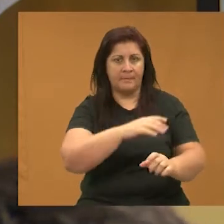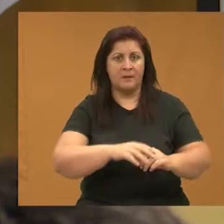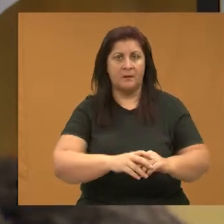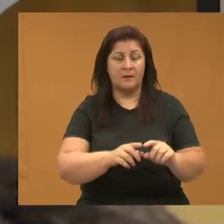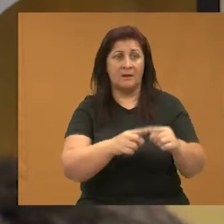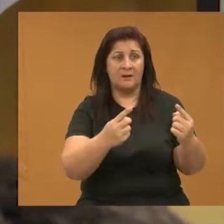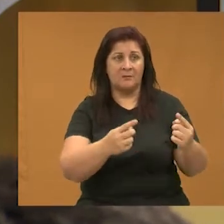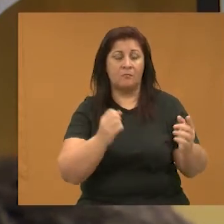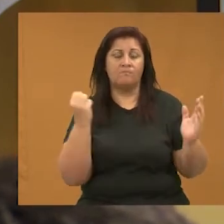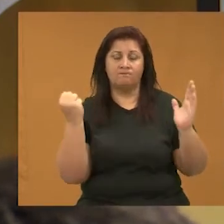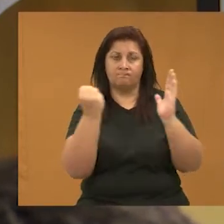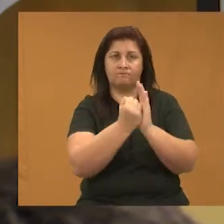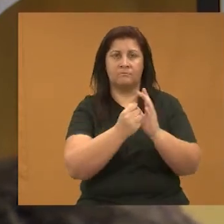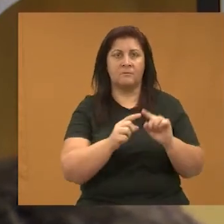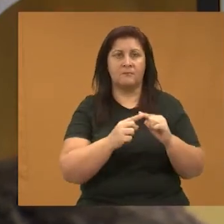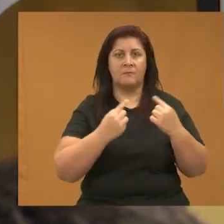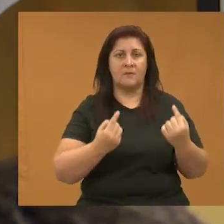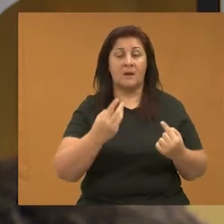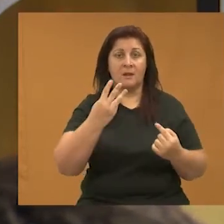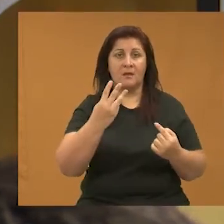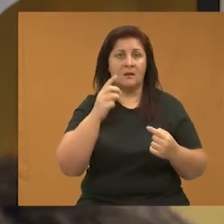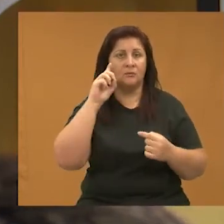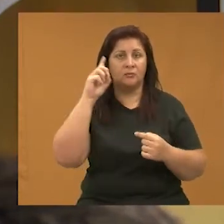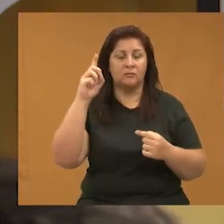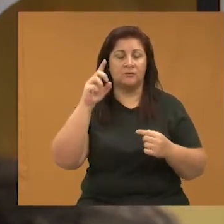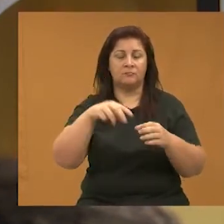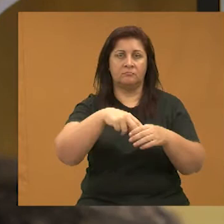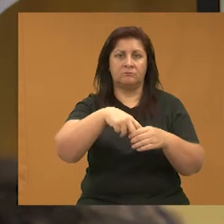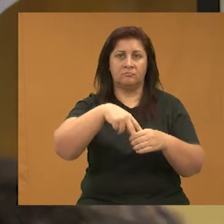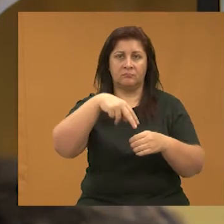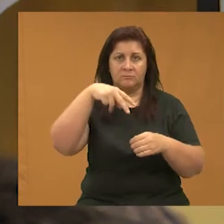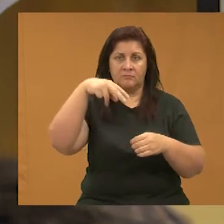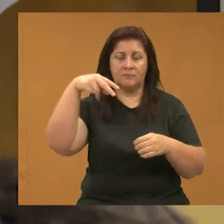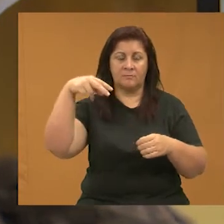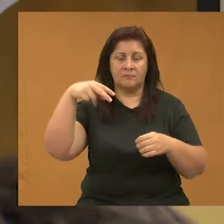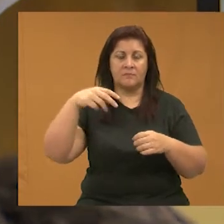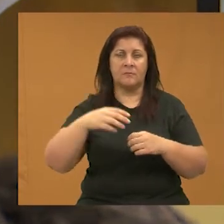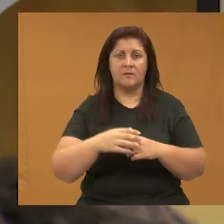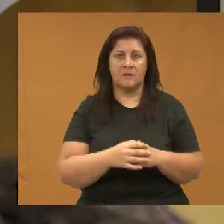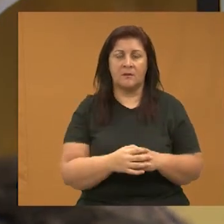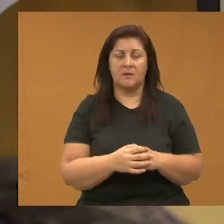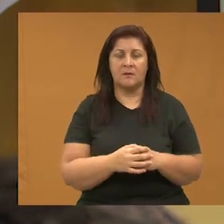o matarão. Mas 3 dias após sua morte, ele